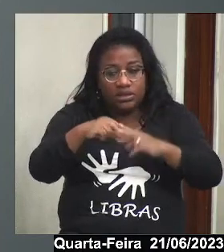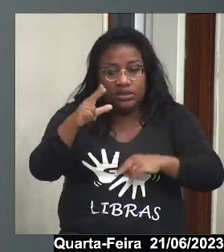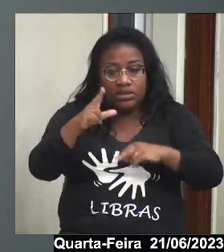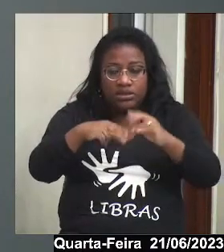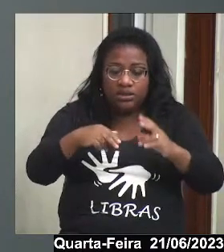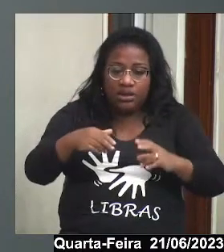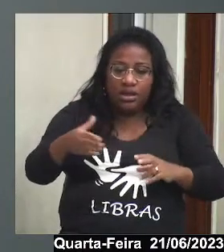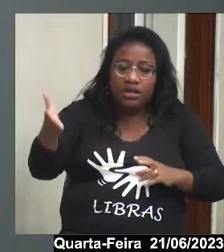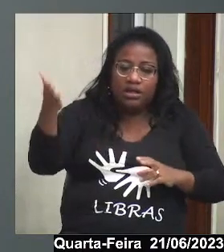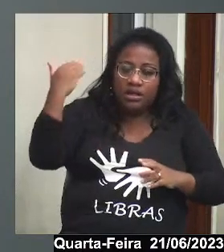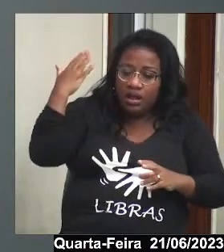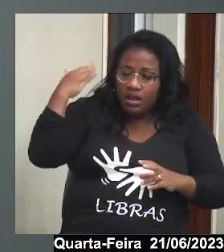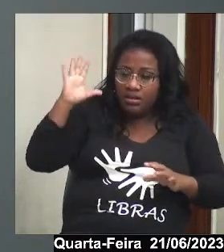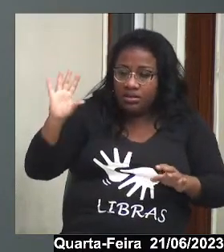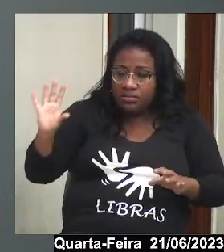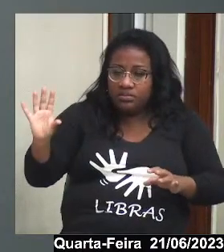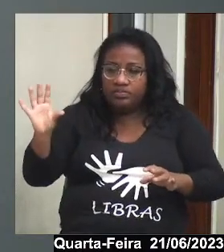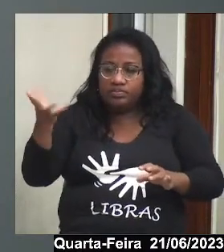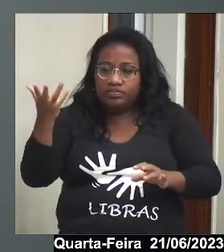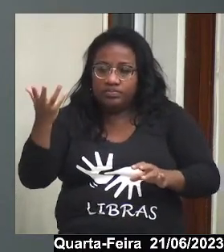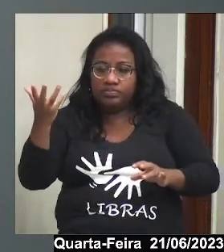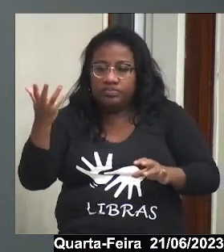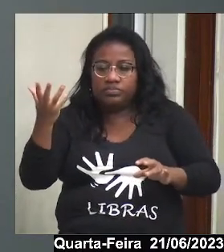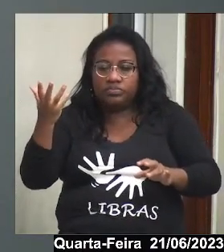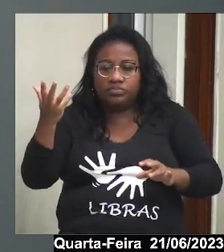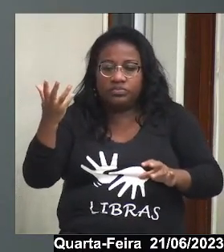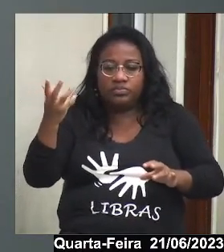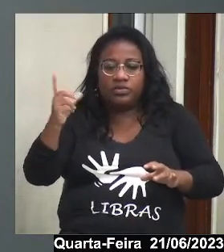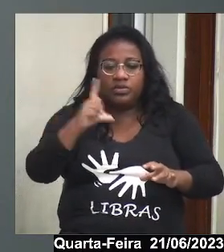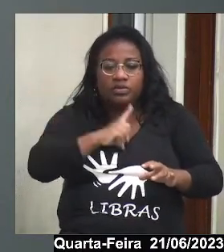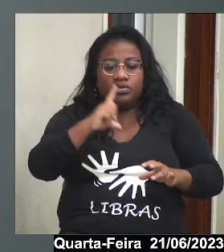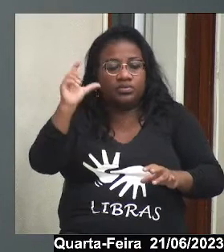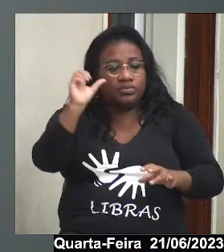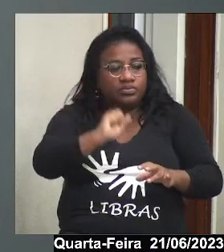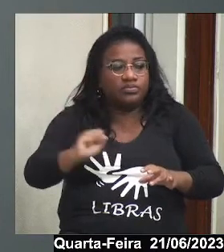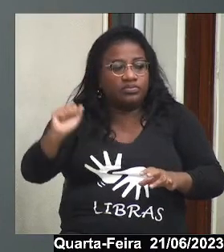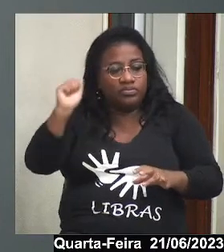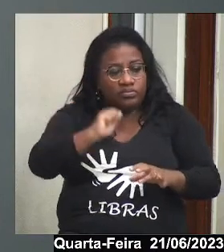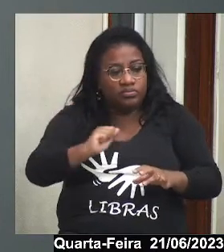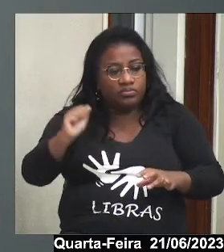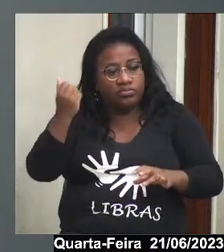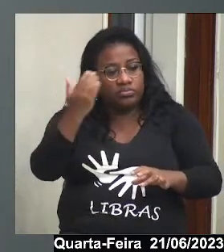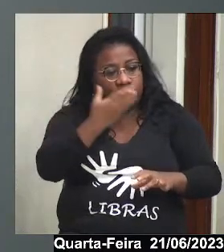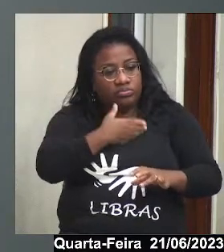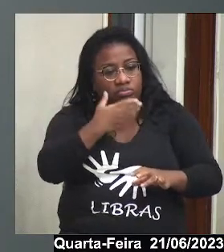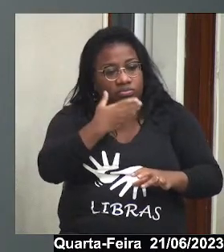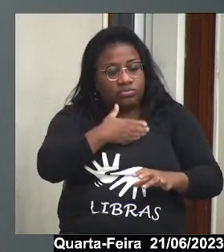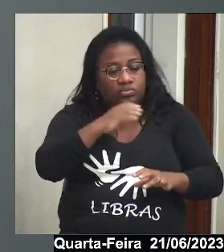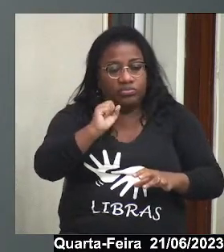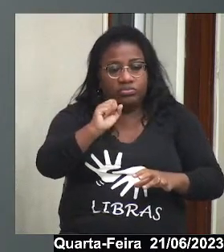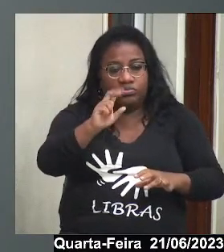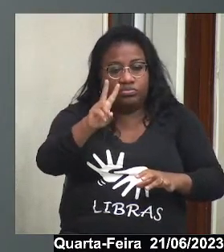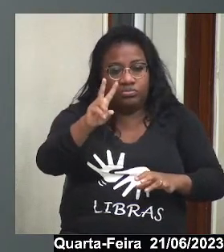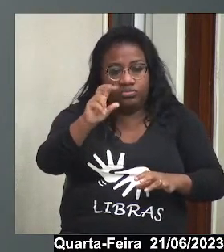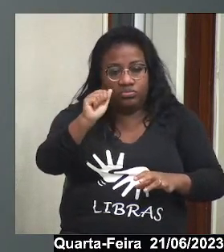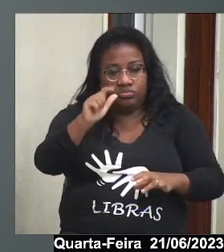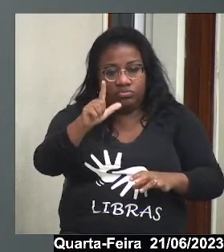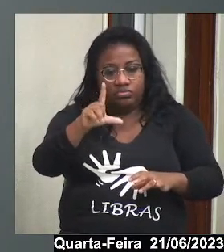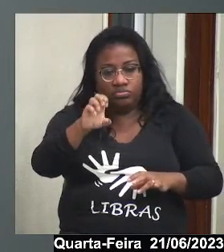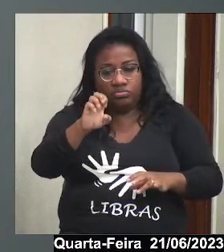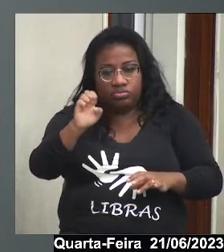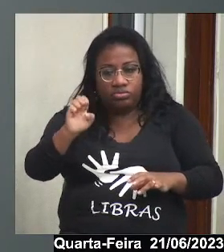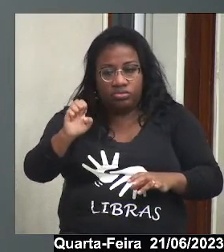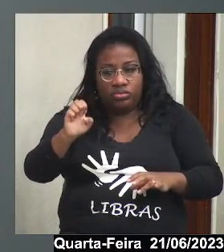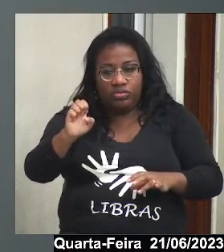festa junina lá atrás, né? Quando existia a Associação de Amigos do Vale do Sol. Agora os moradores, por iniciativa própria,